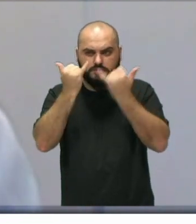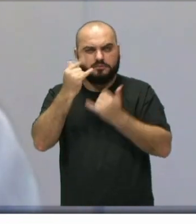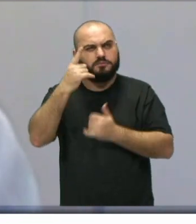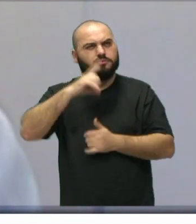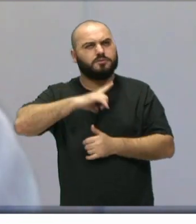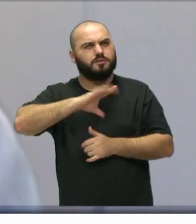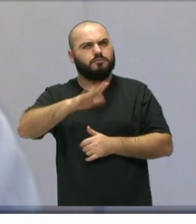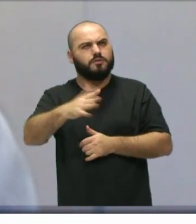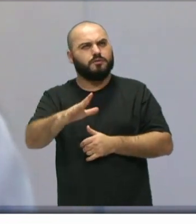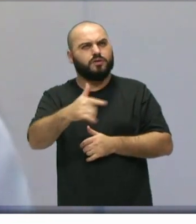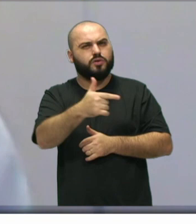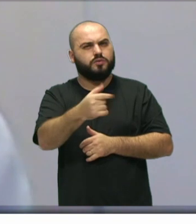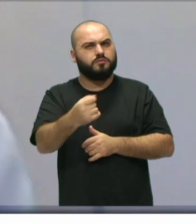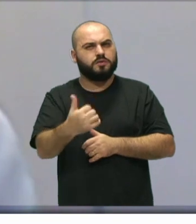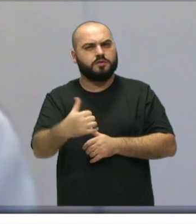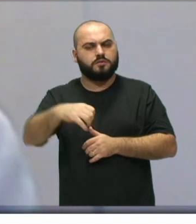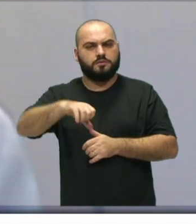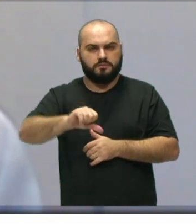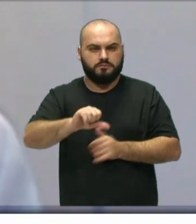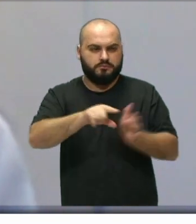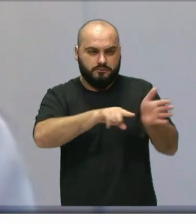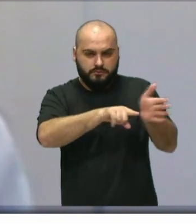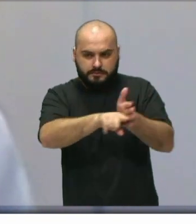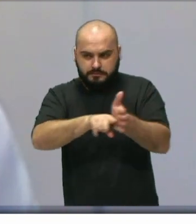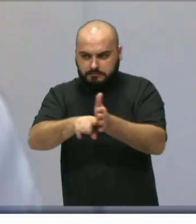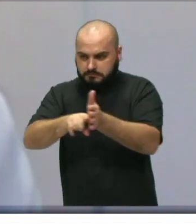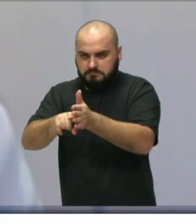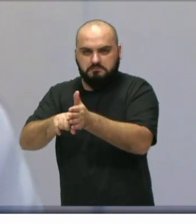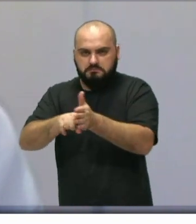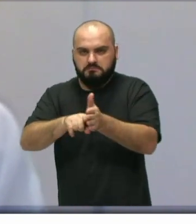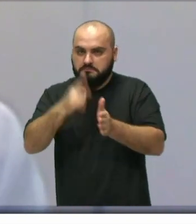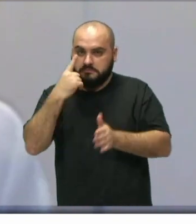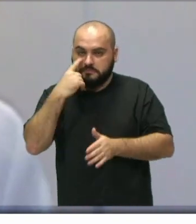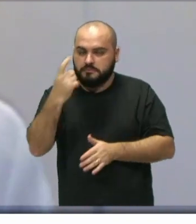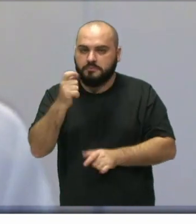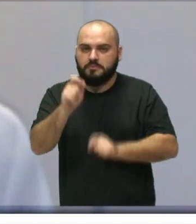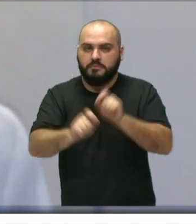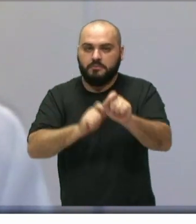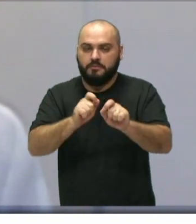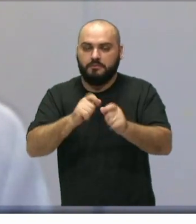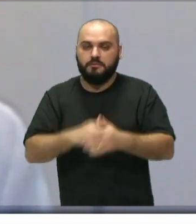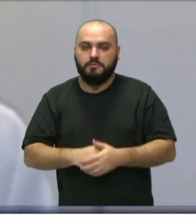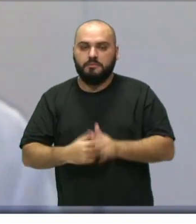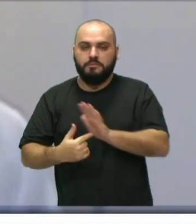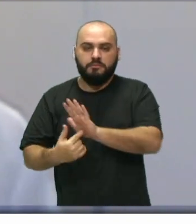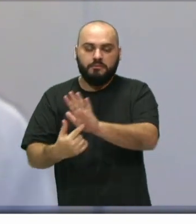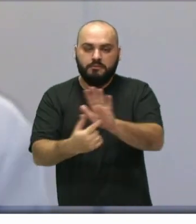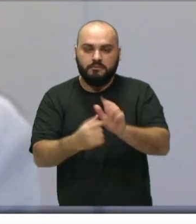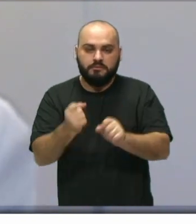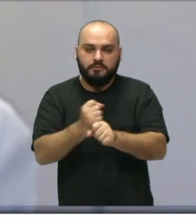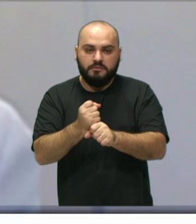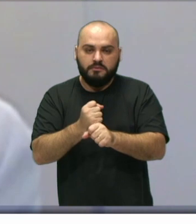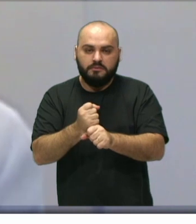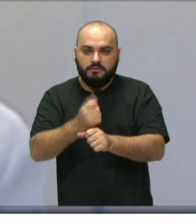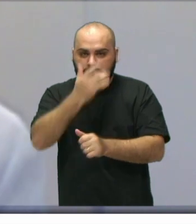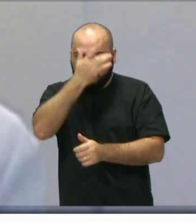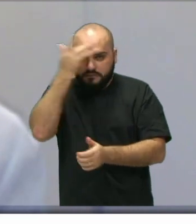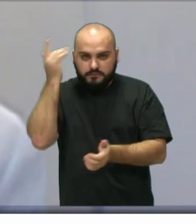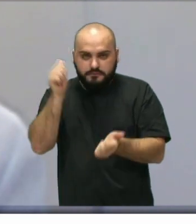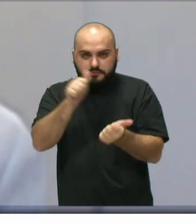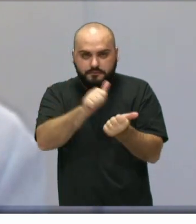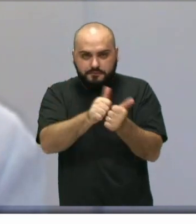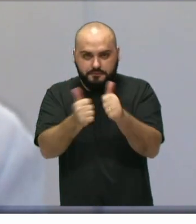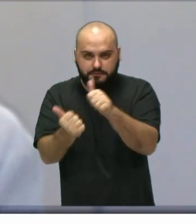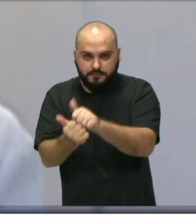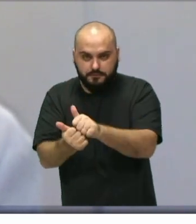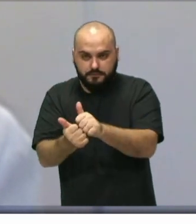de 2019, um artigo muito interessante, que eles fazem a contagem dos anos que as pessoas adaptam por causa